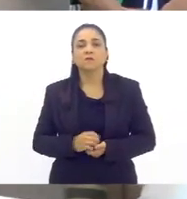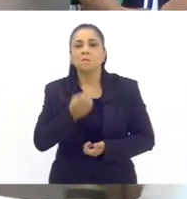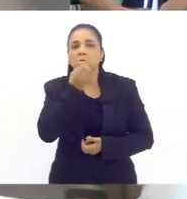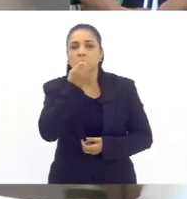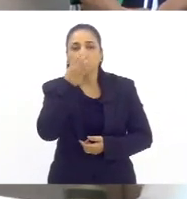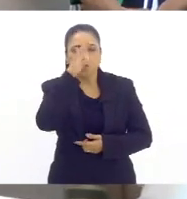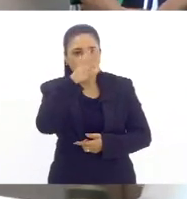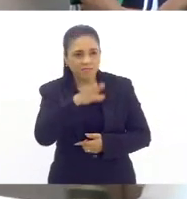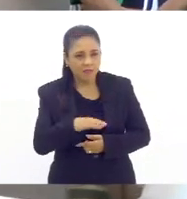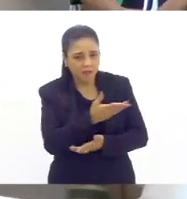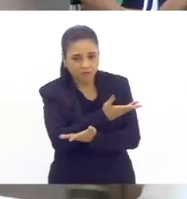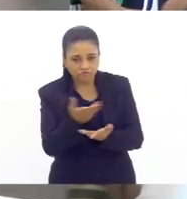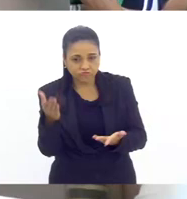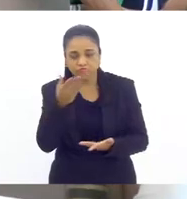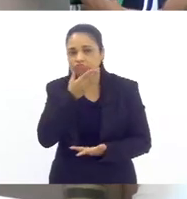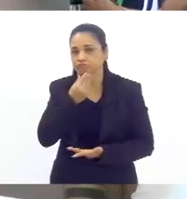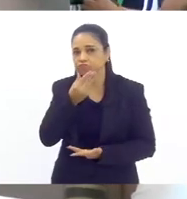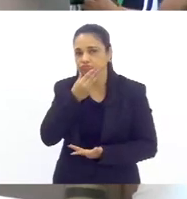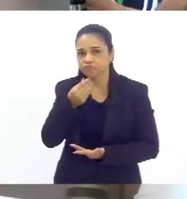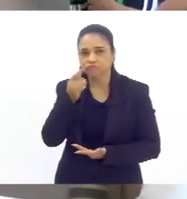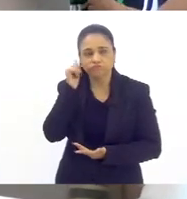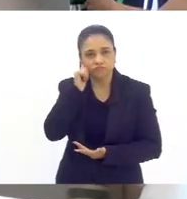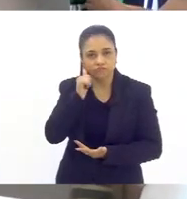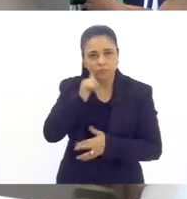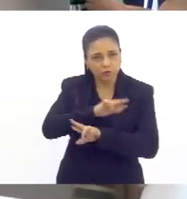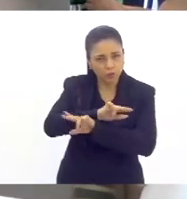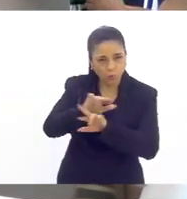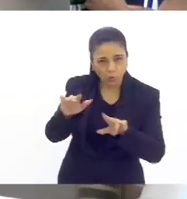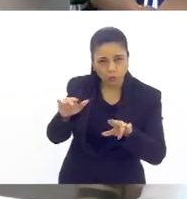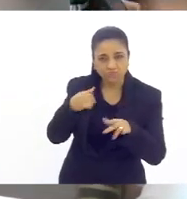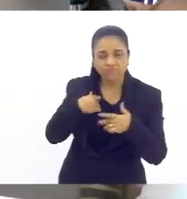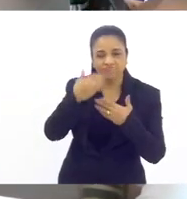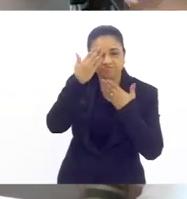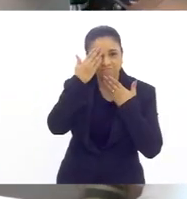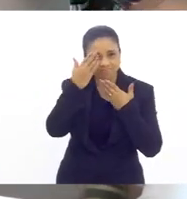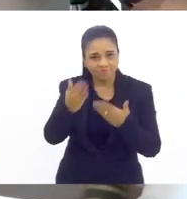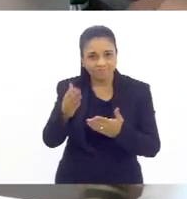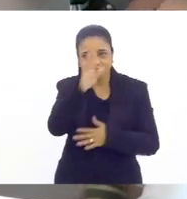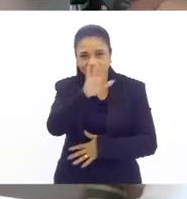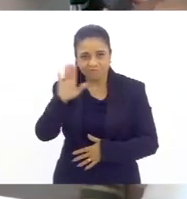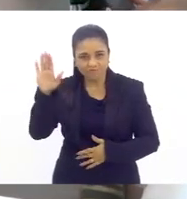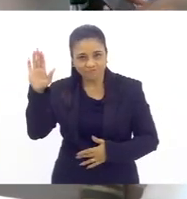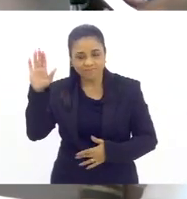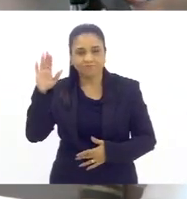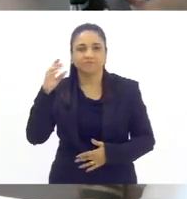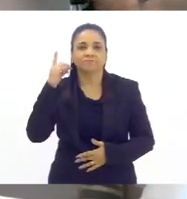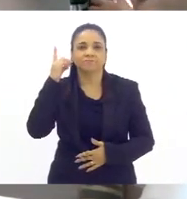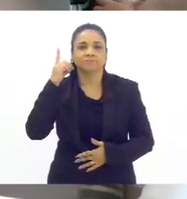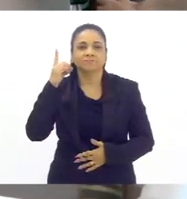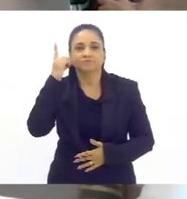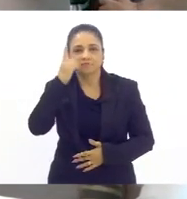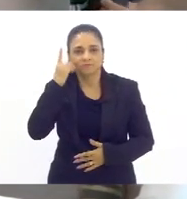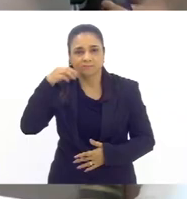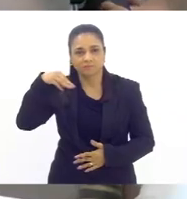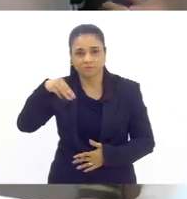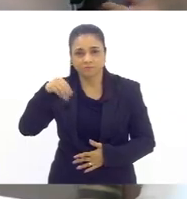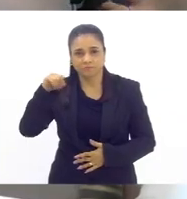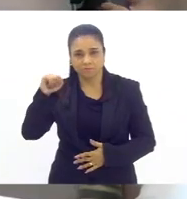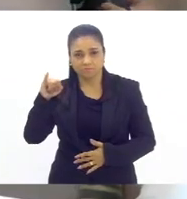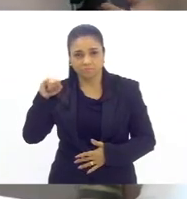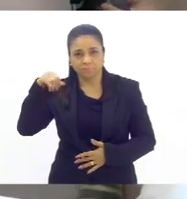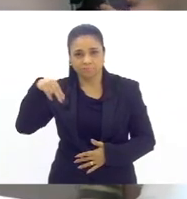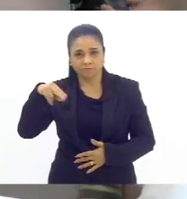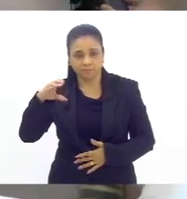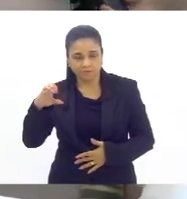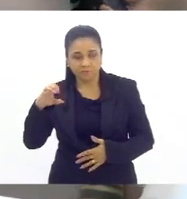a todas todos e todos o Mandato do deputado Carlos Mig pelo convite saudades